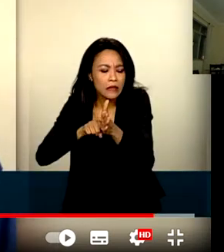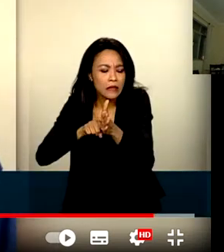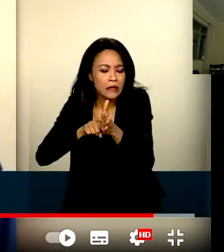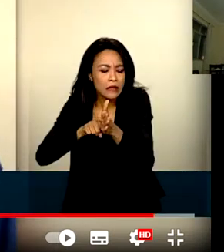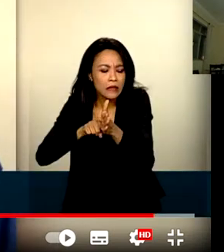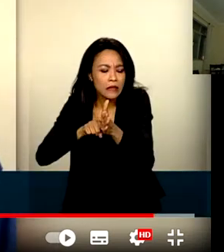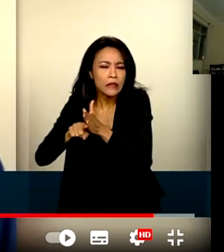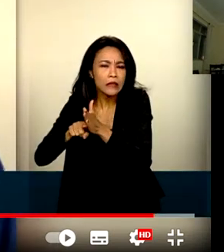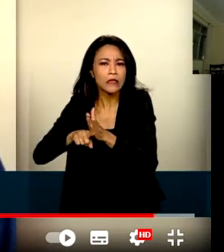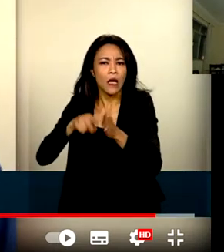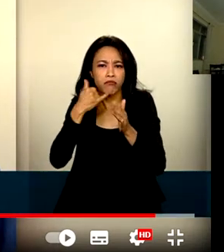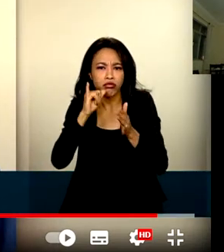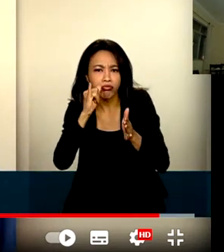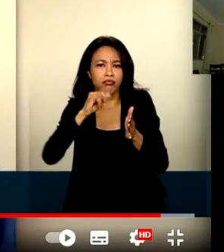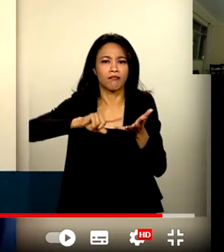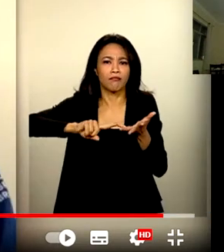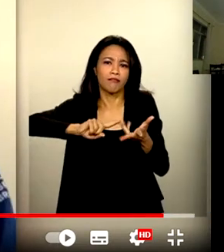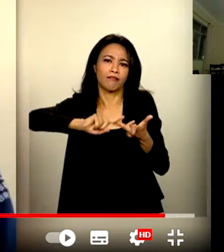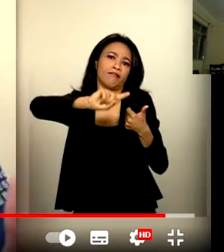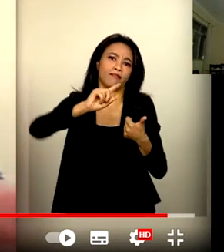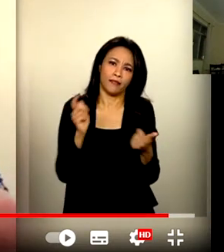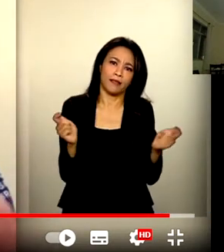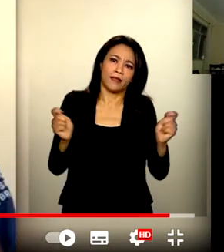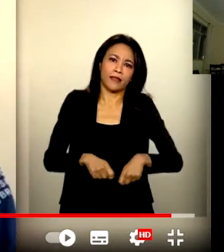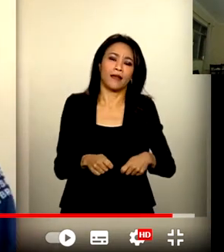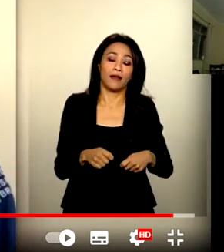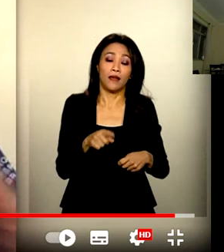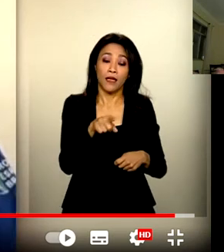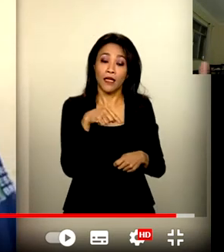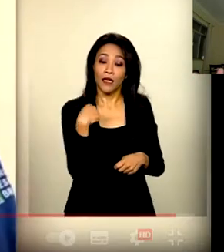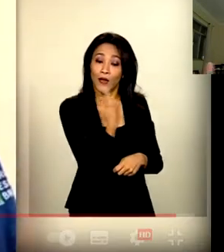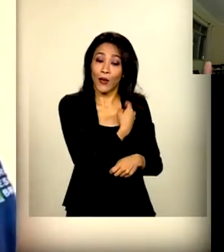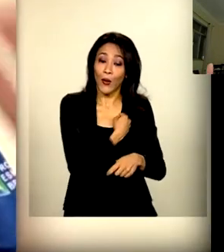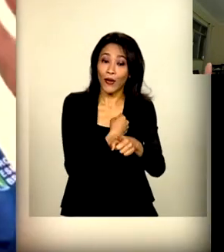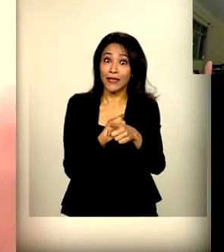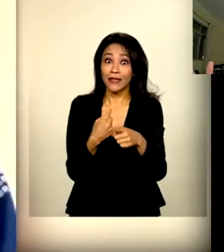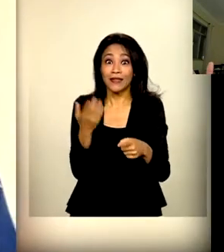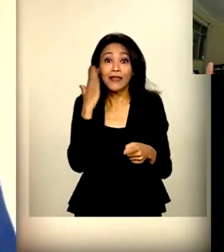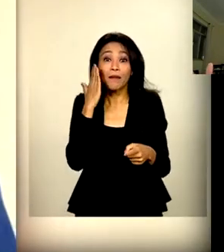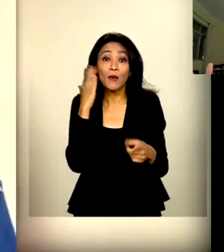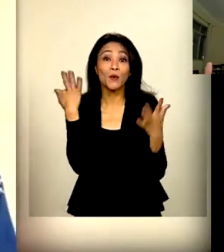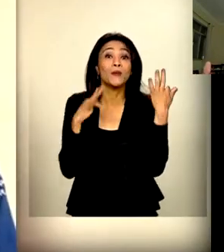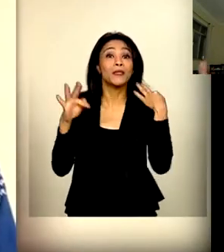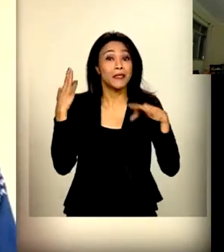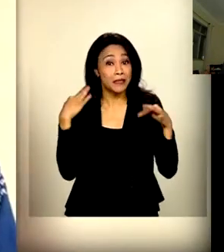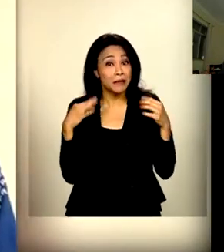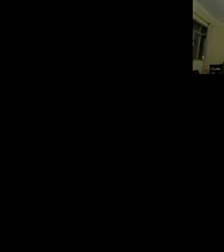o que que ele fala que que pode ser Alcântara ali legal